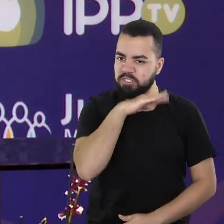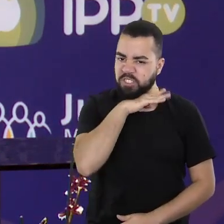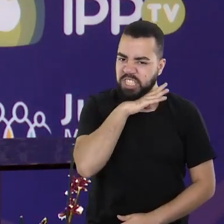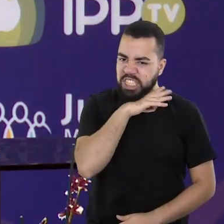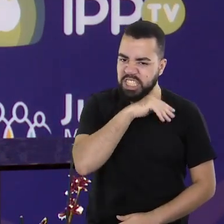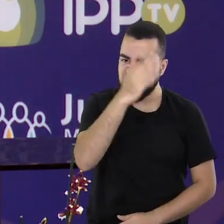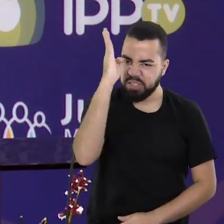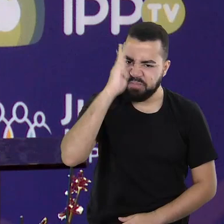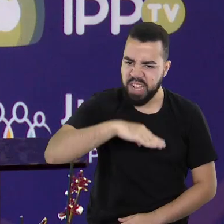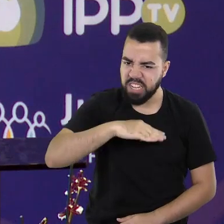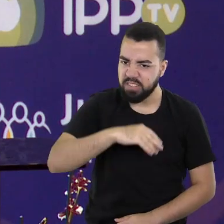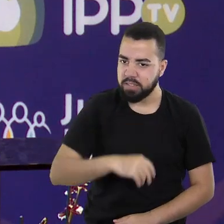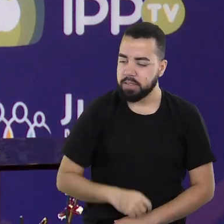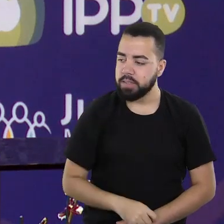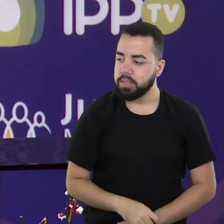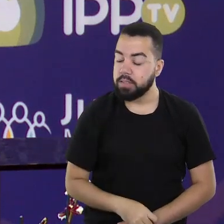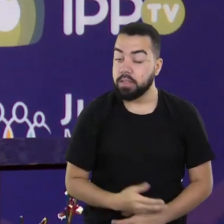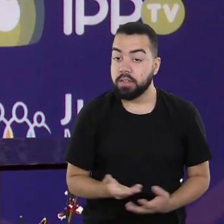evidenciados na sua vida,